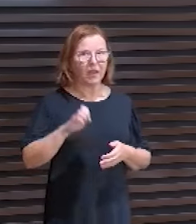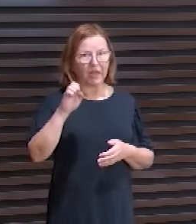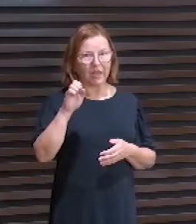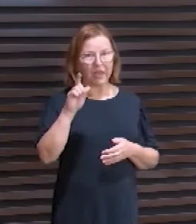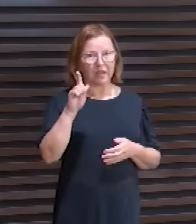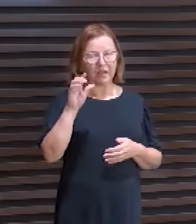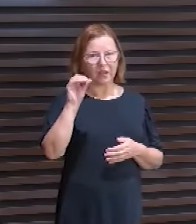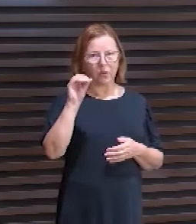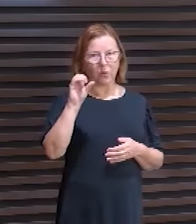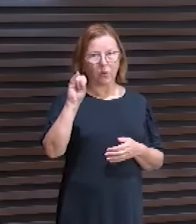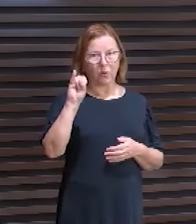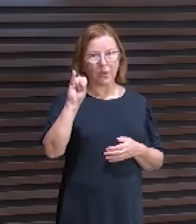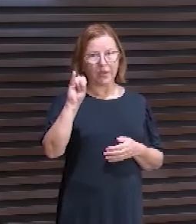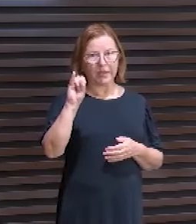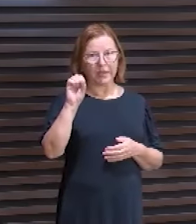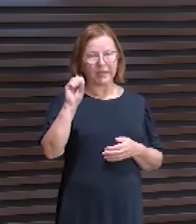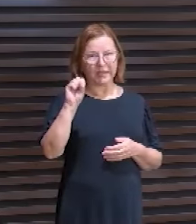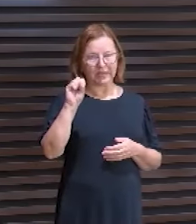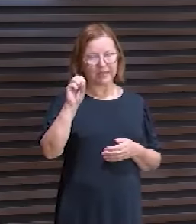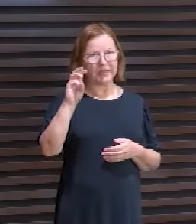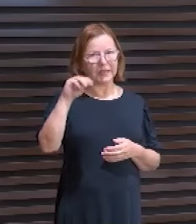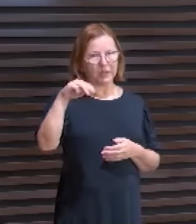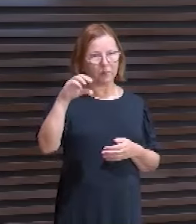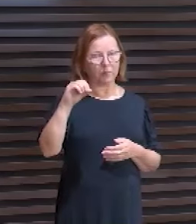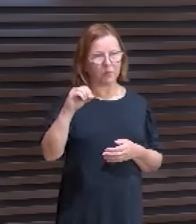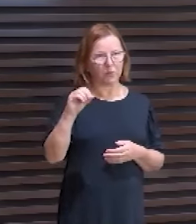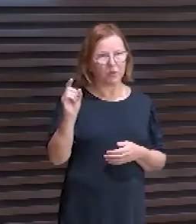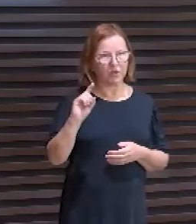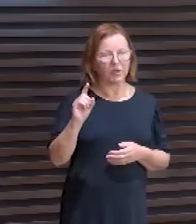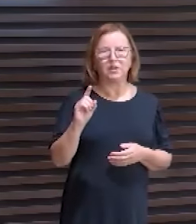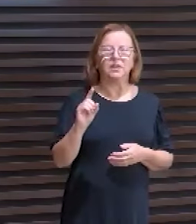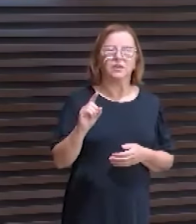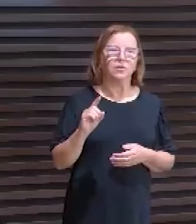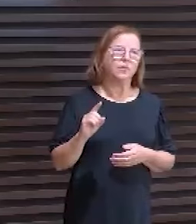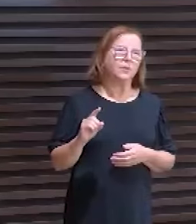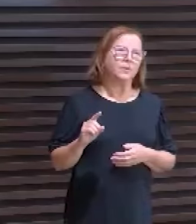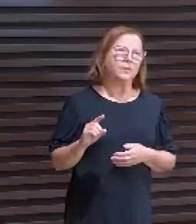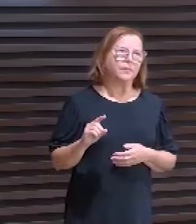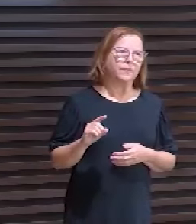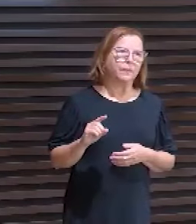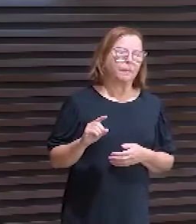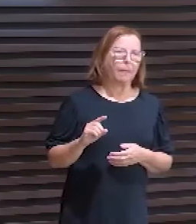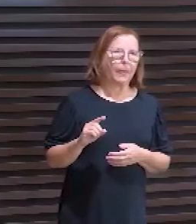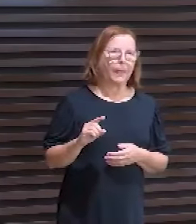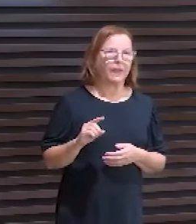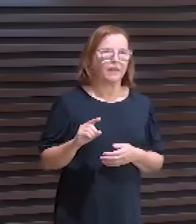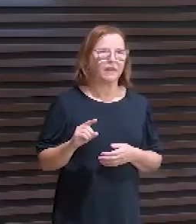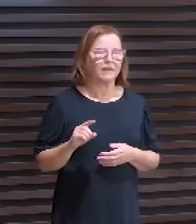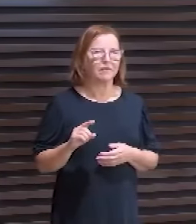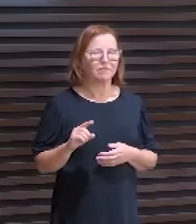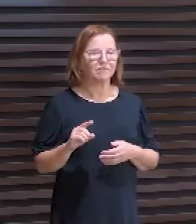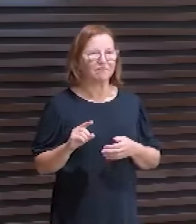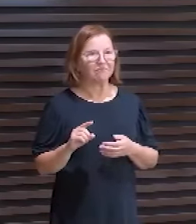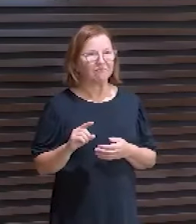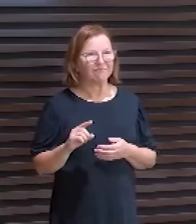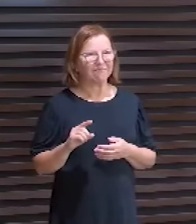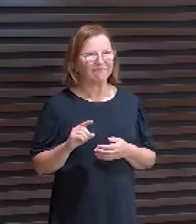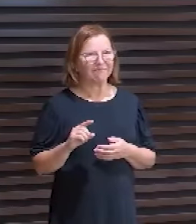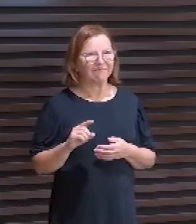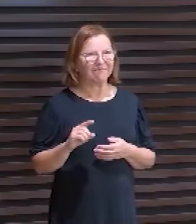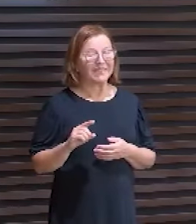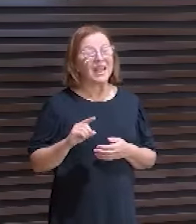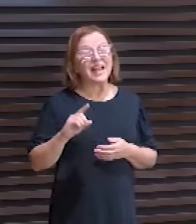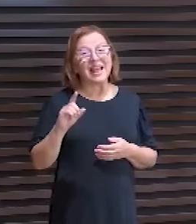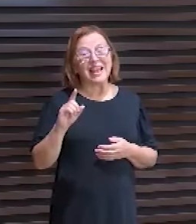aqui um comportamento que eu posso dizer essa pessoa é egoísta não o egoísmo pode se manifestar de